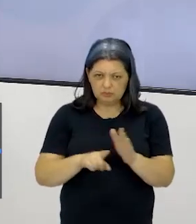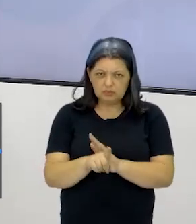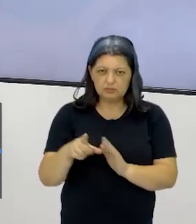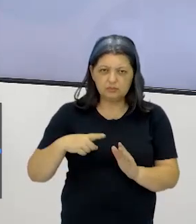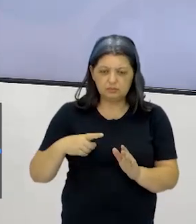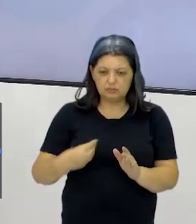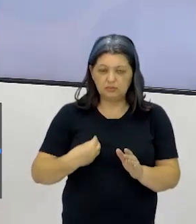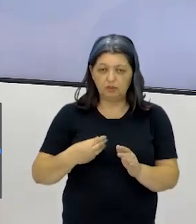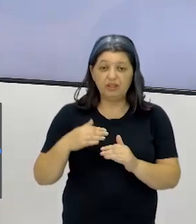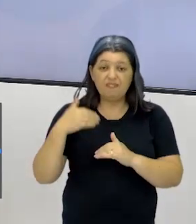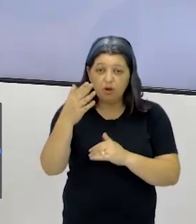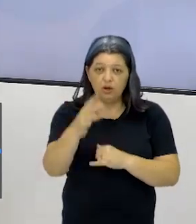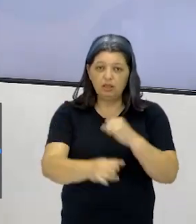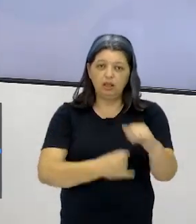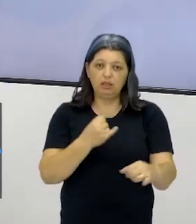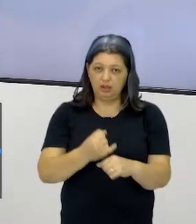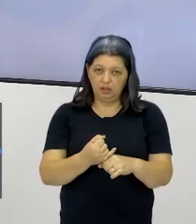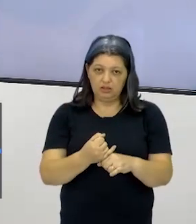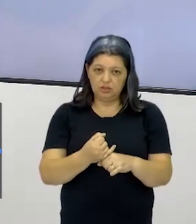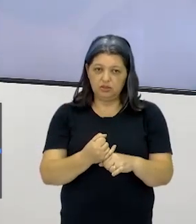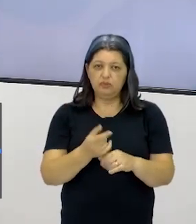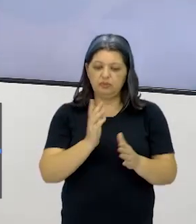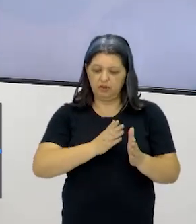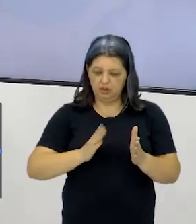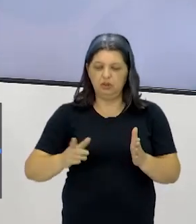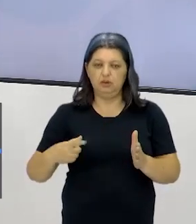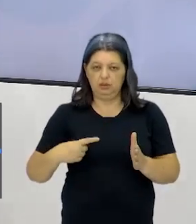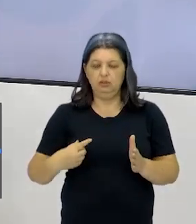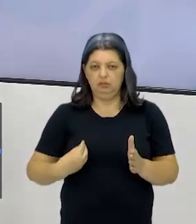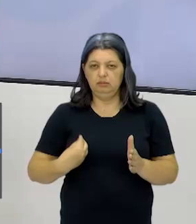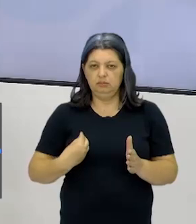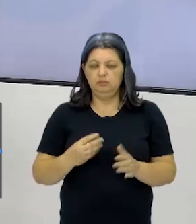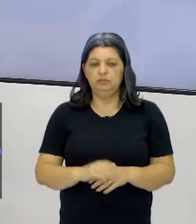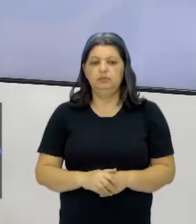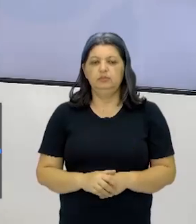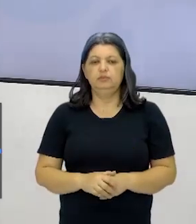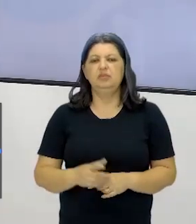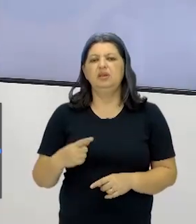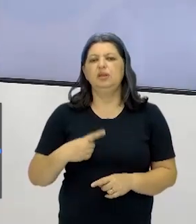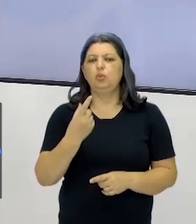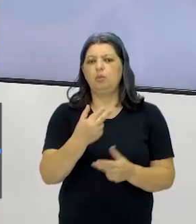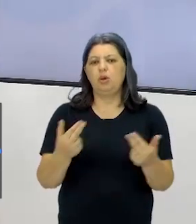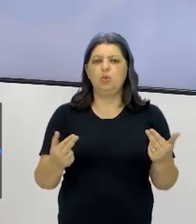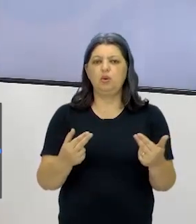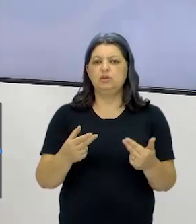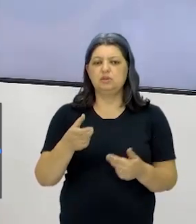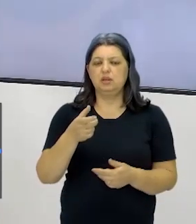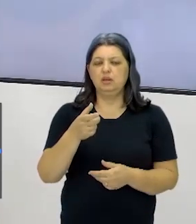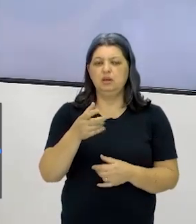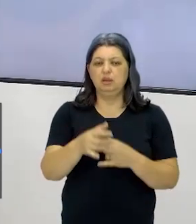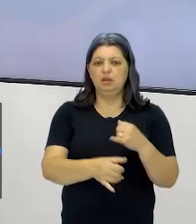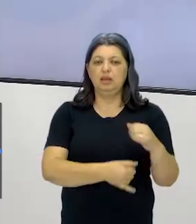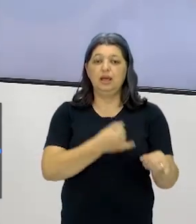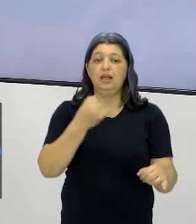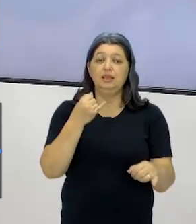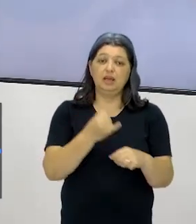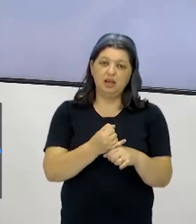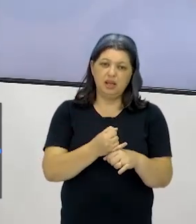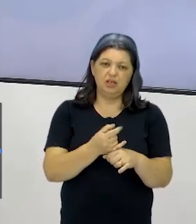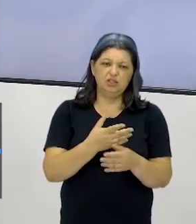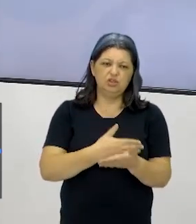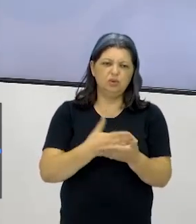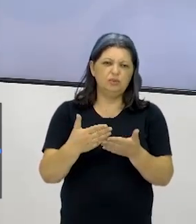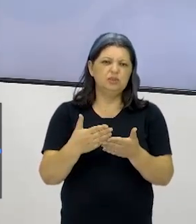internet? E esse debate vai permear várias aulas e a sua vida, por favor. E tem uma coisa que a internet trouxe, isso no começo dos